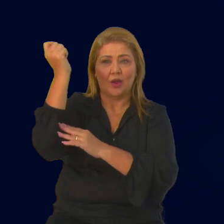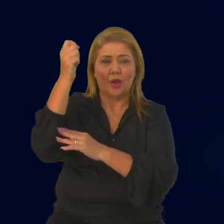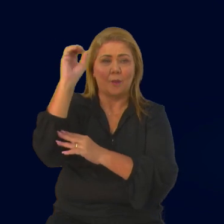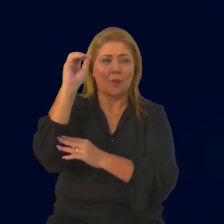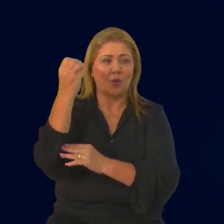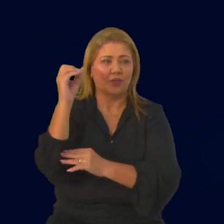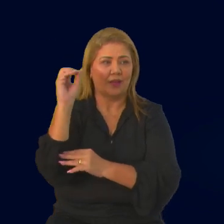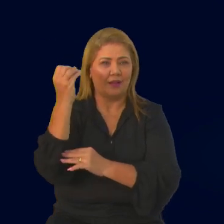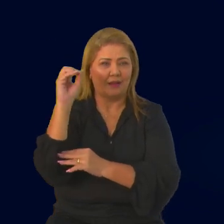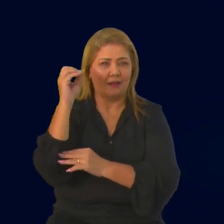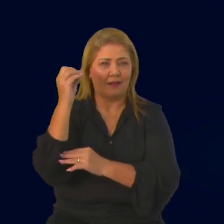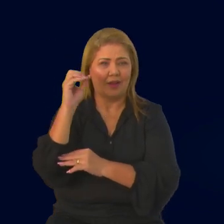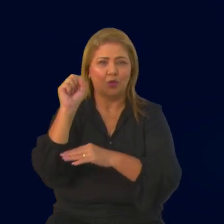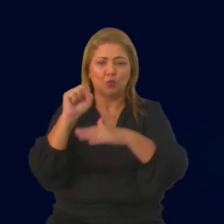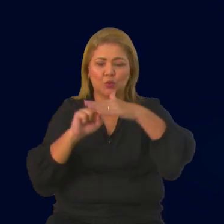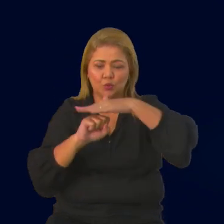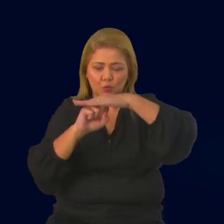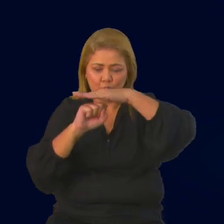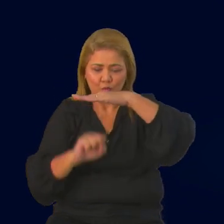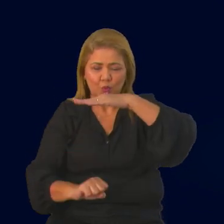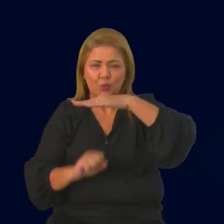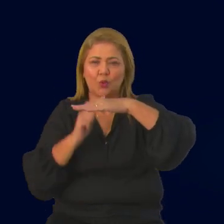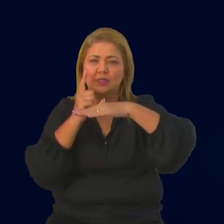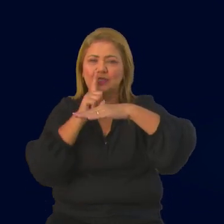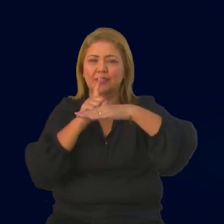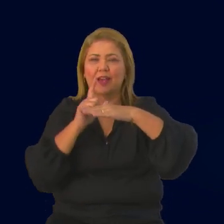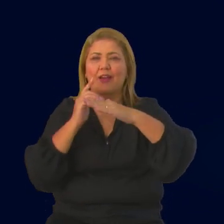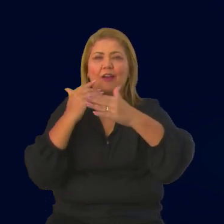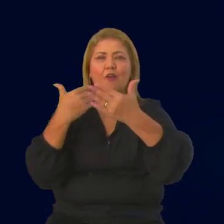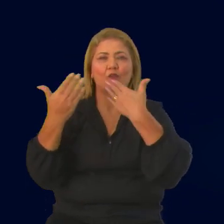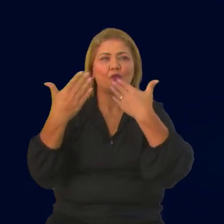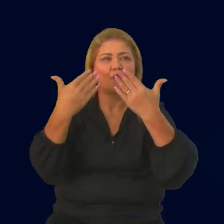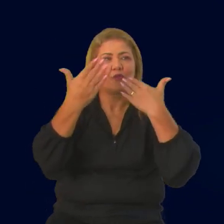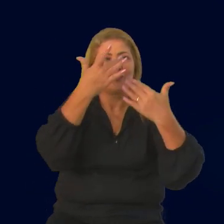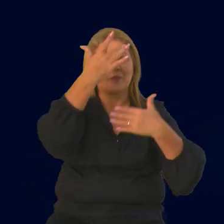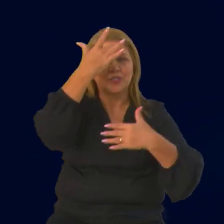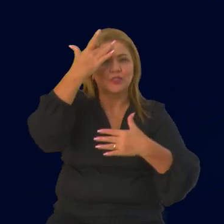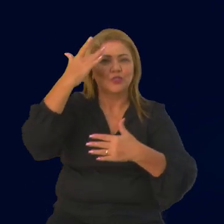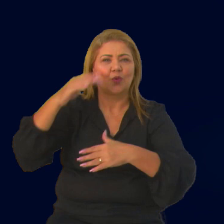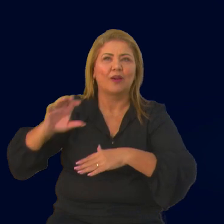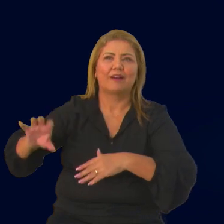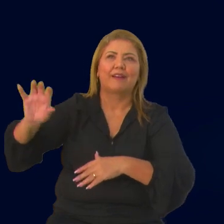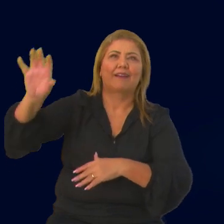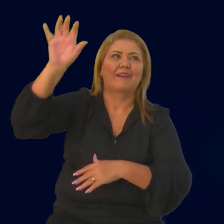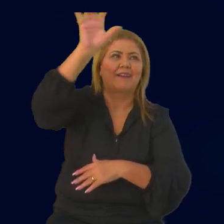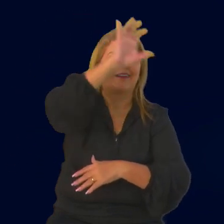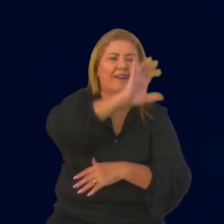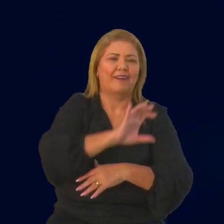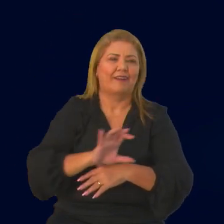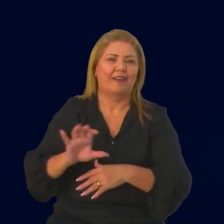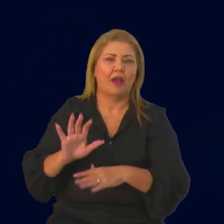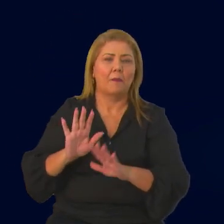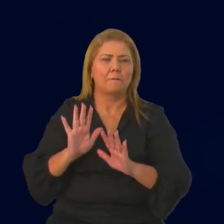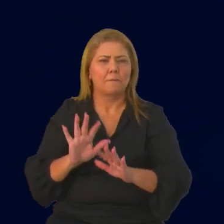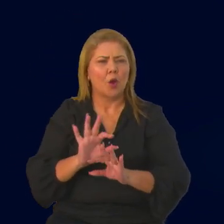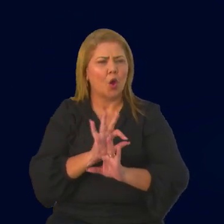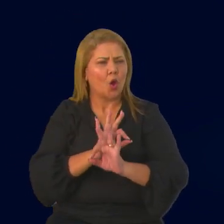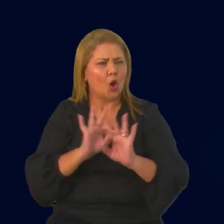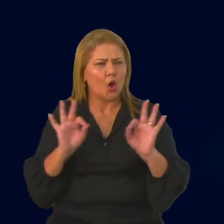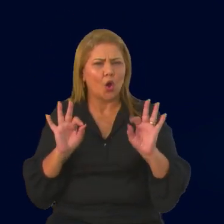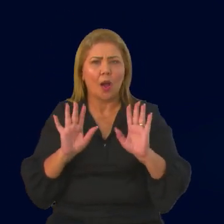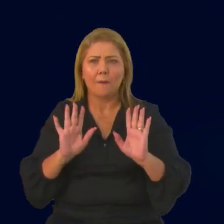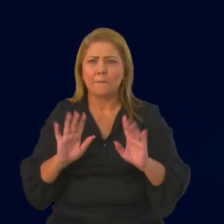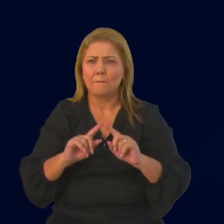consigo falar com pessoas de diferentes regiões. Isso é ótimo. Só que ao mesmo tempo que nós